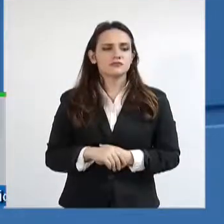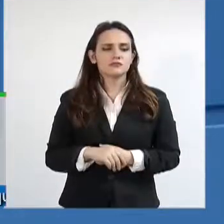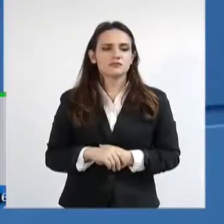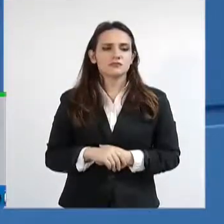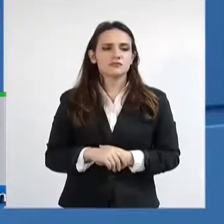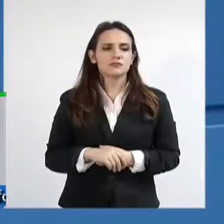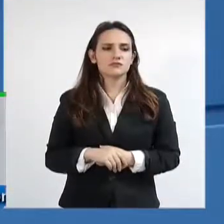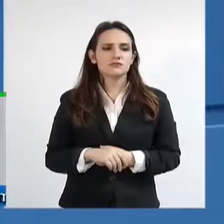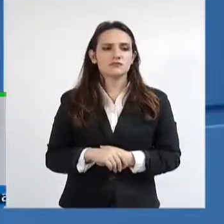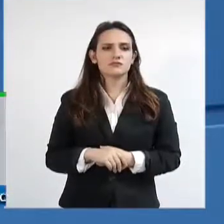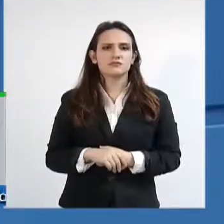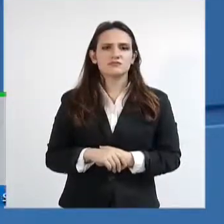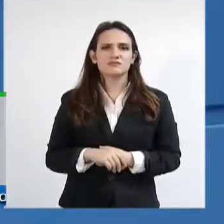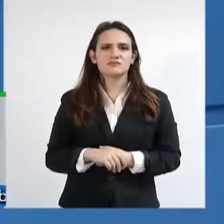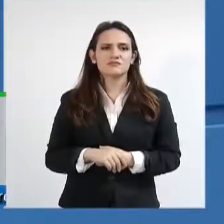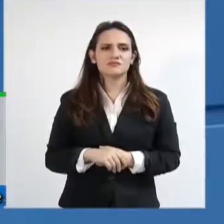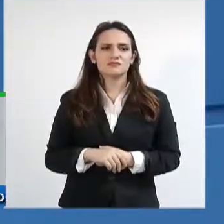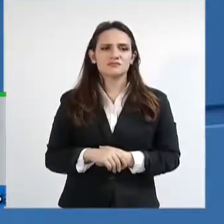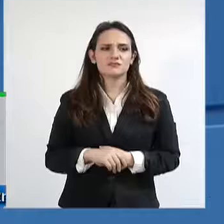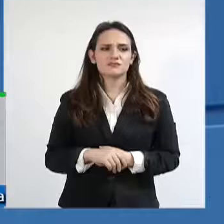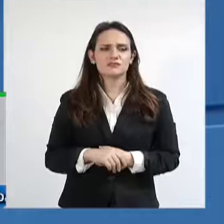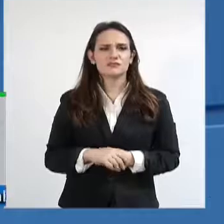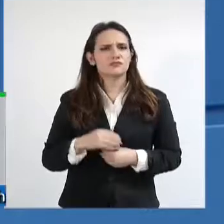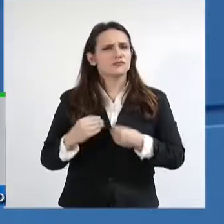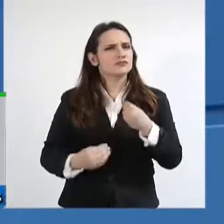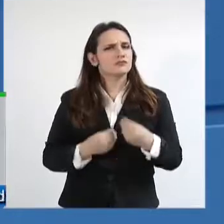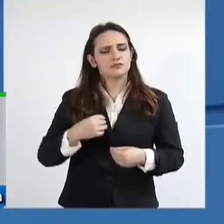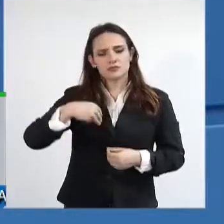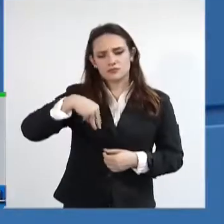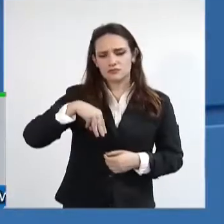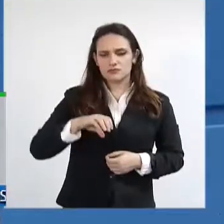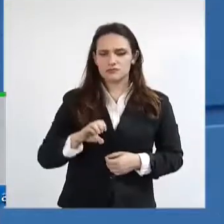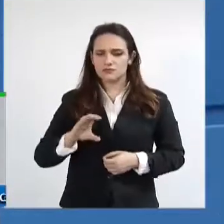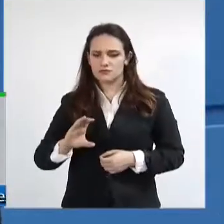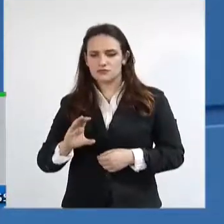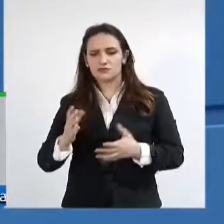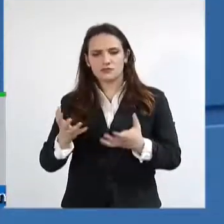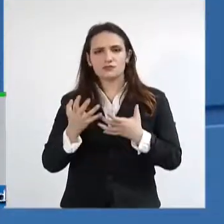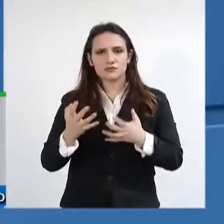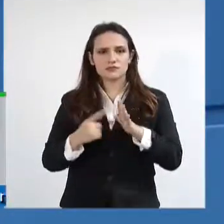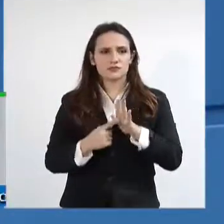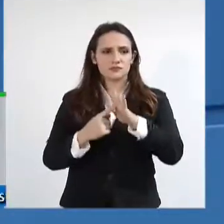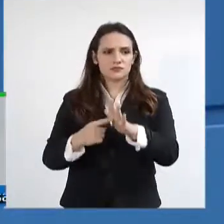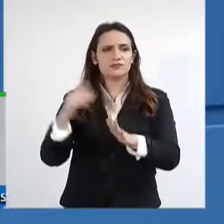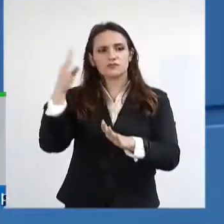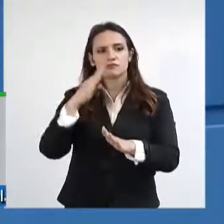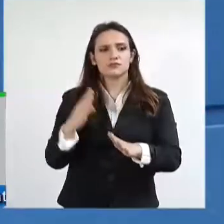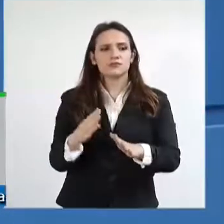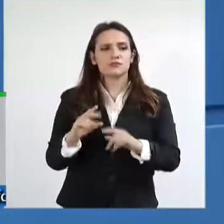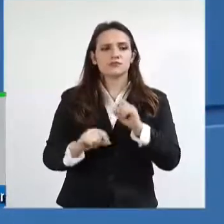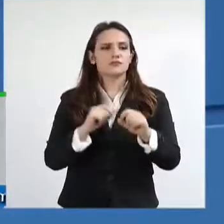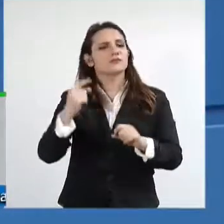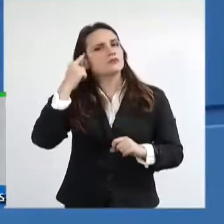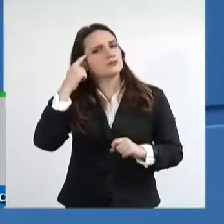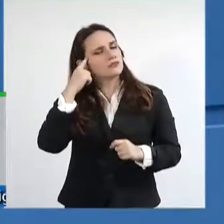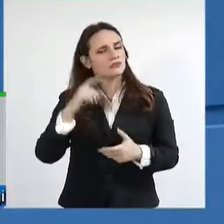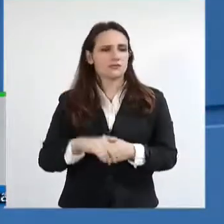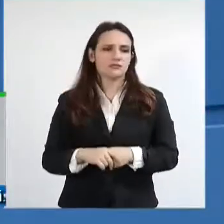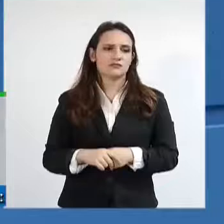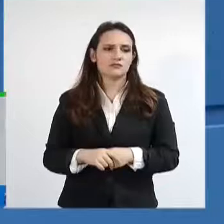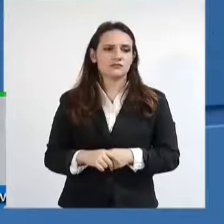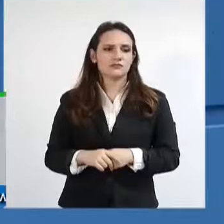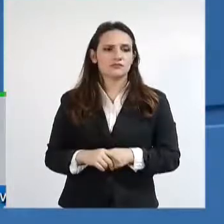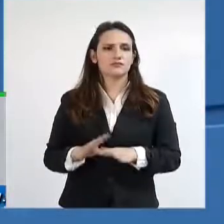relação ao comportamento do MEC para poder mostrar para o Brasil hoje o que eles pensam de qual que é